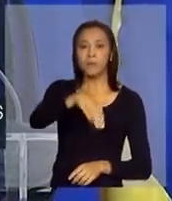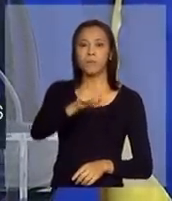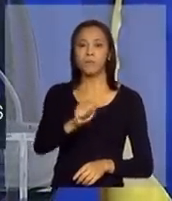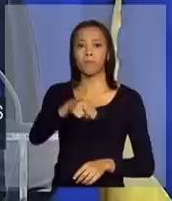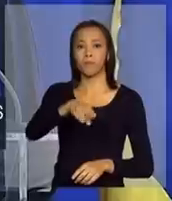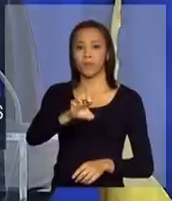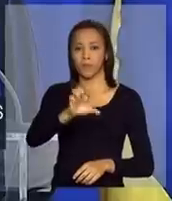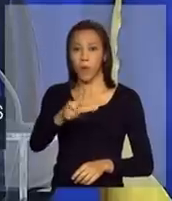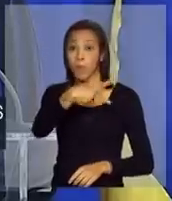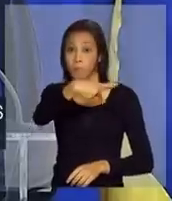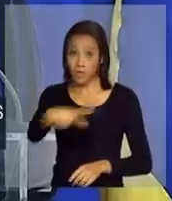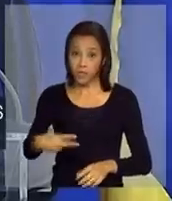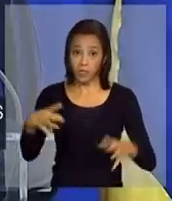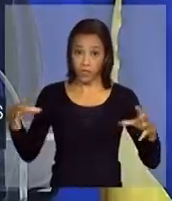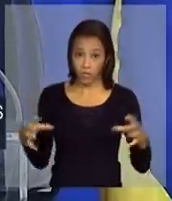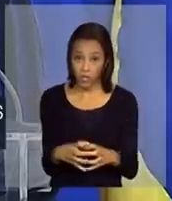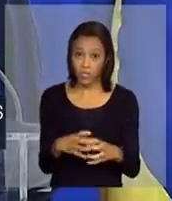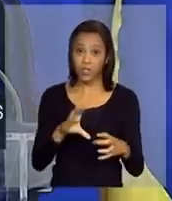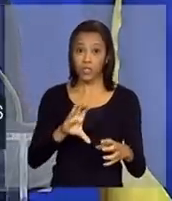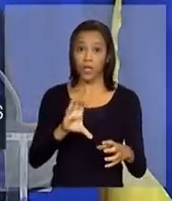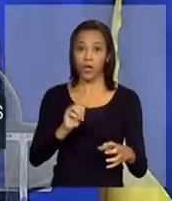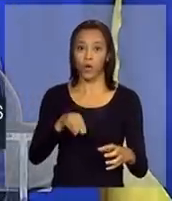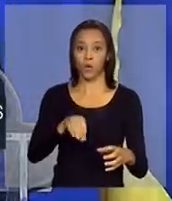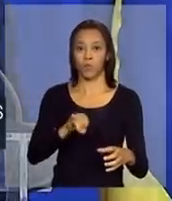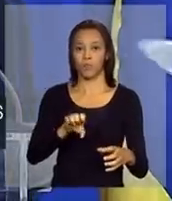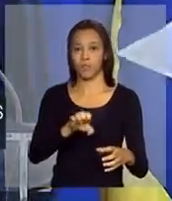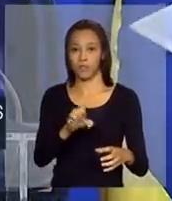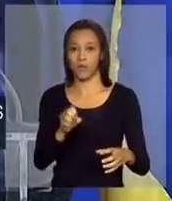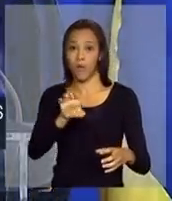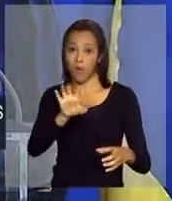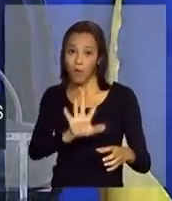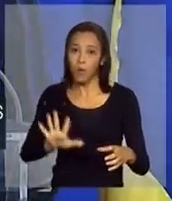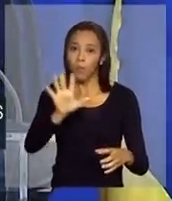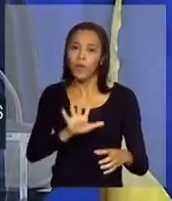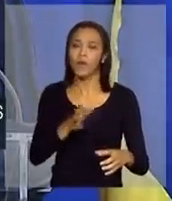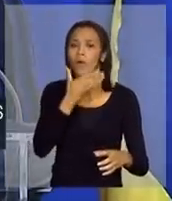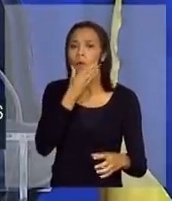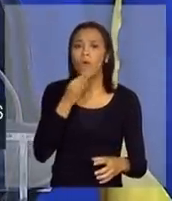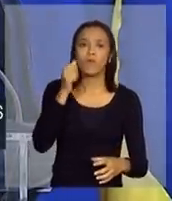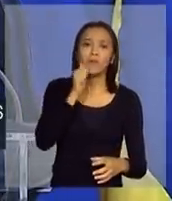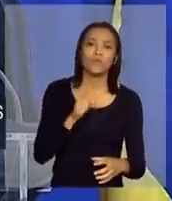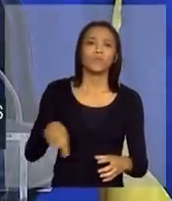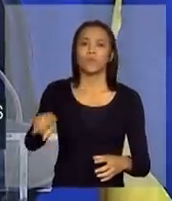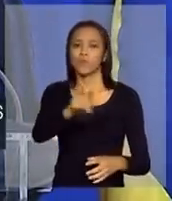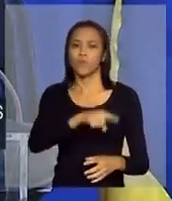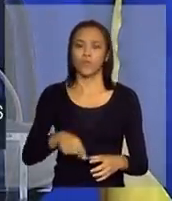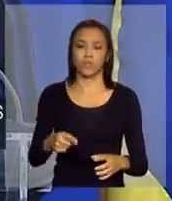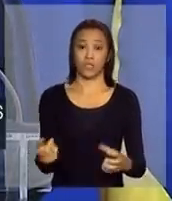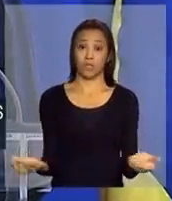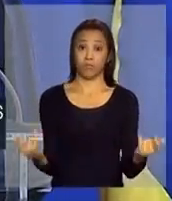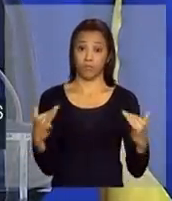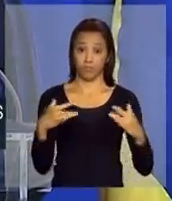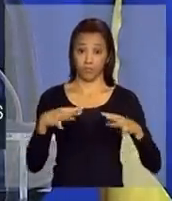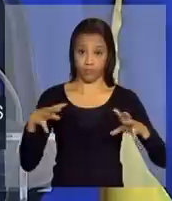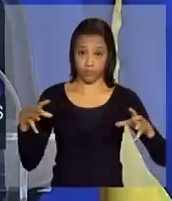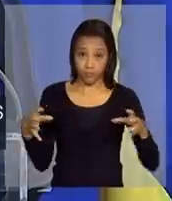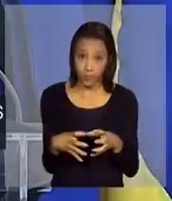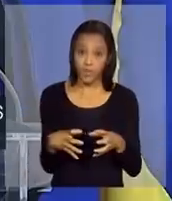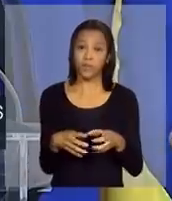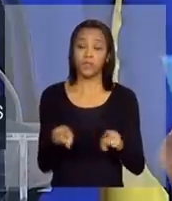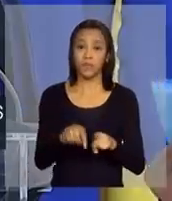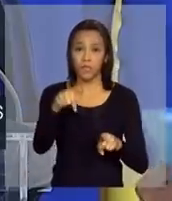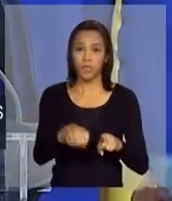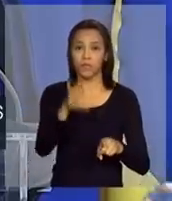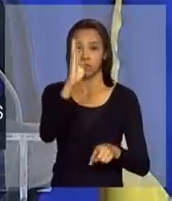Barroso, presidente da Comissão Europeia. Senhoras e senhores, integrantes das delegações da União Europeia e do